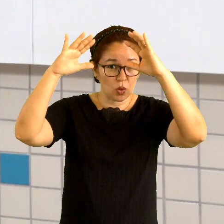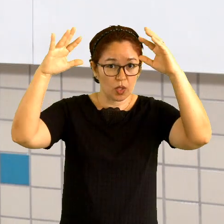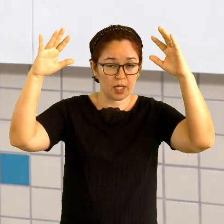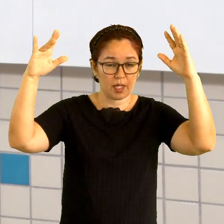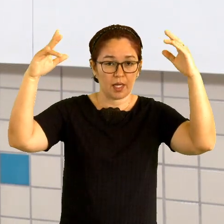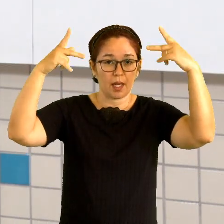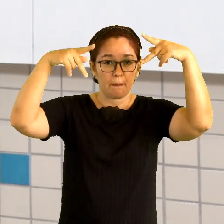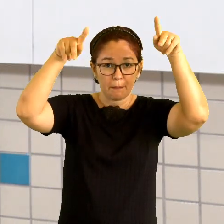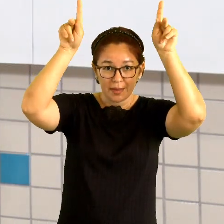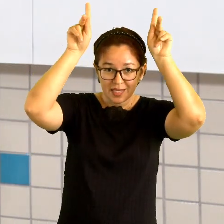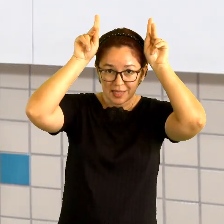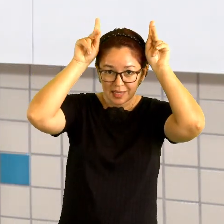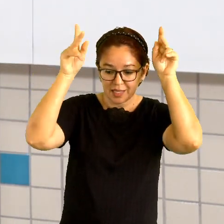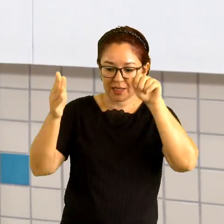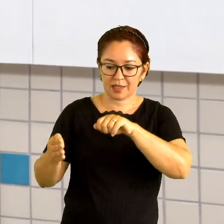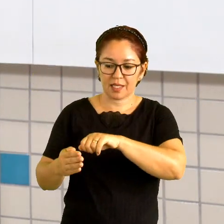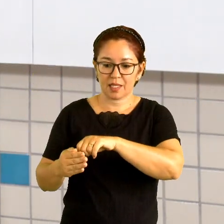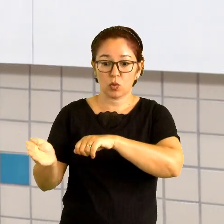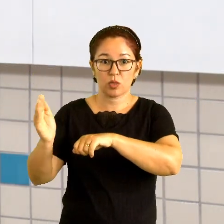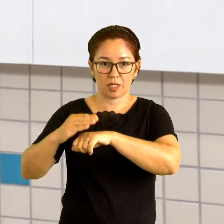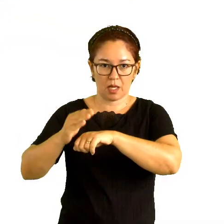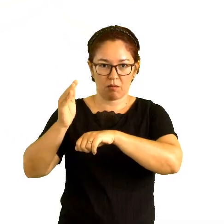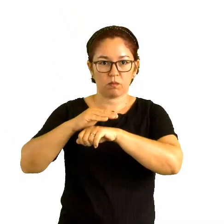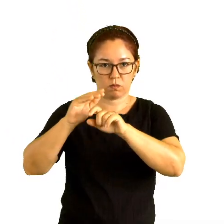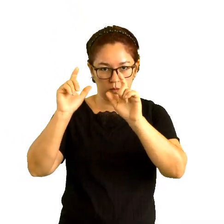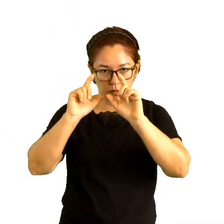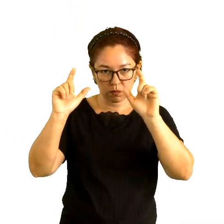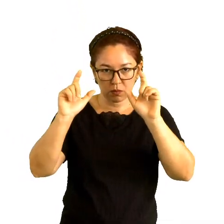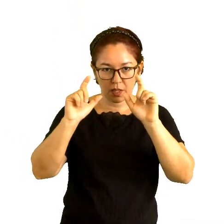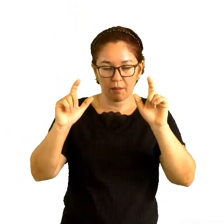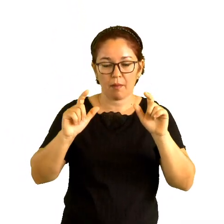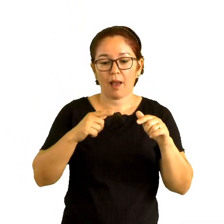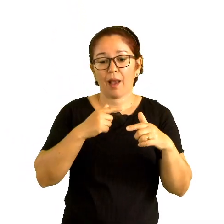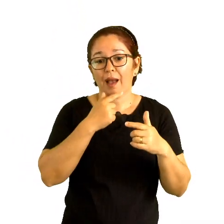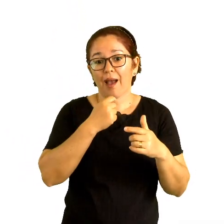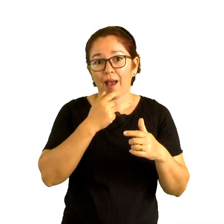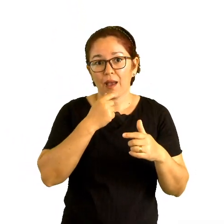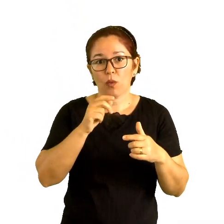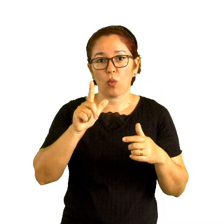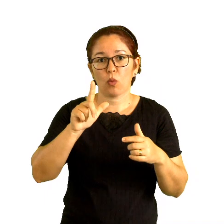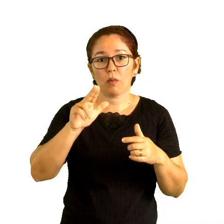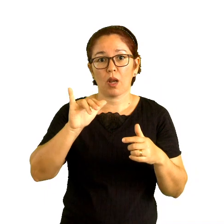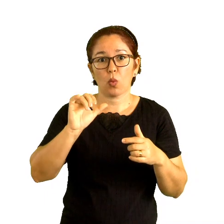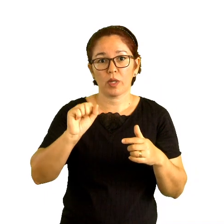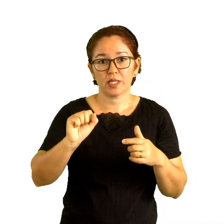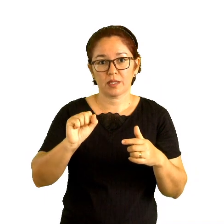cima desse texto que nós lemos agora. Aí o que a gente vai fazer?